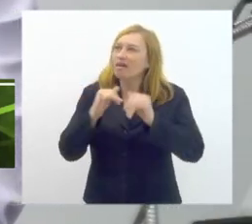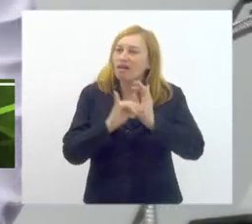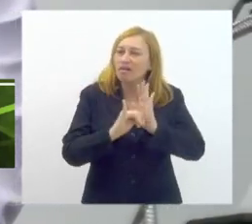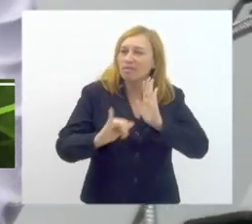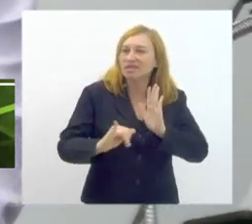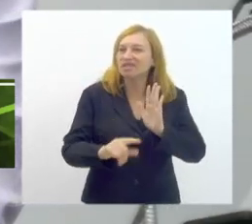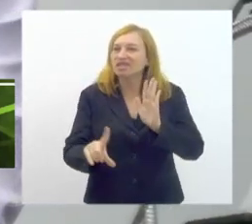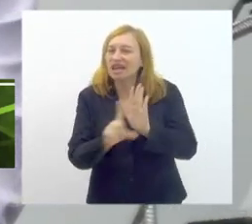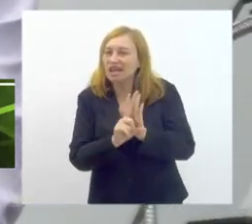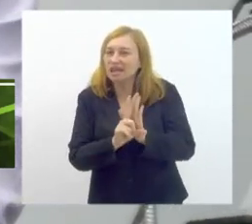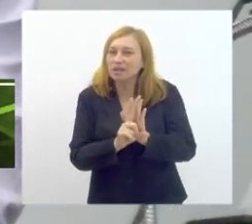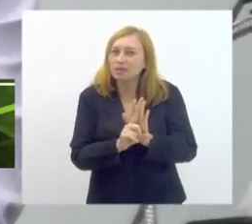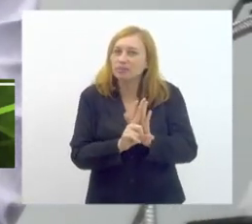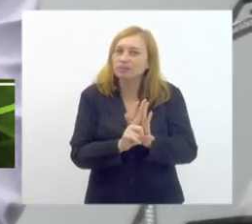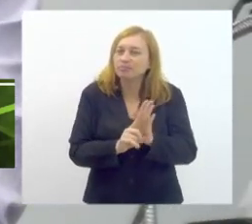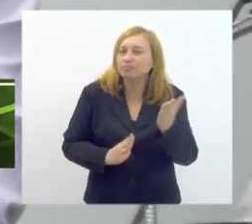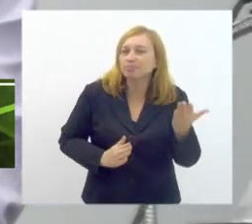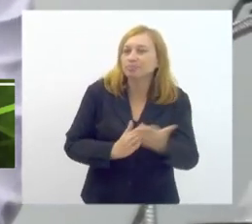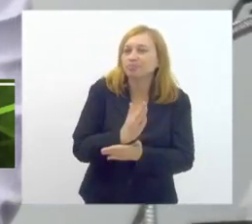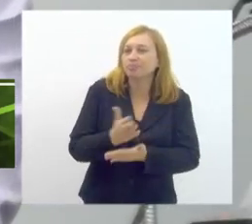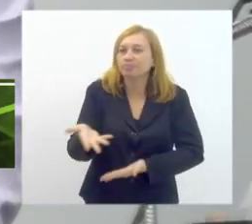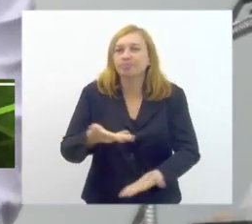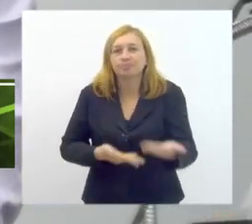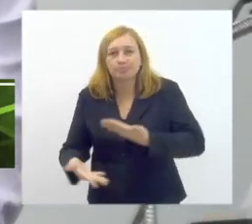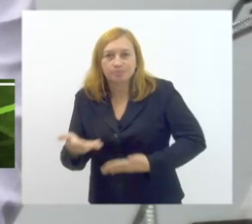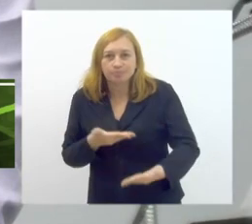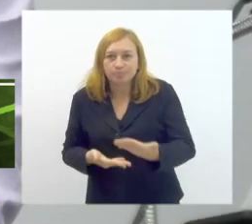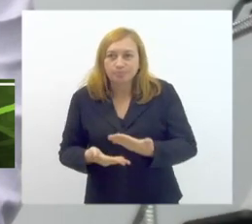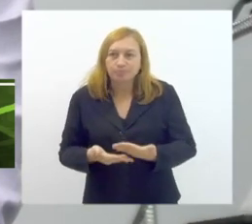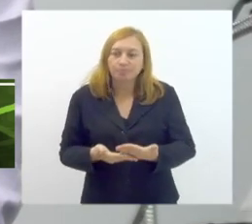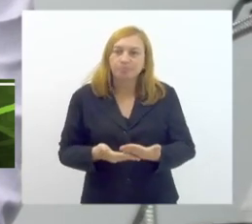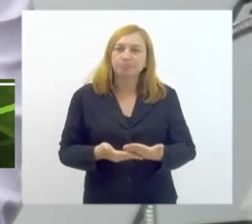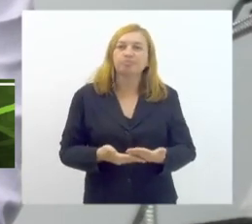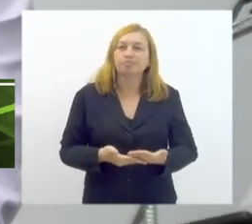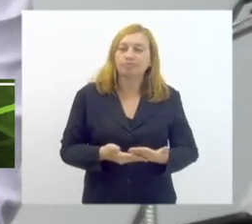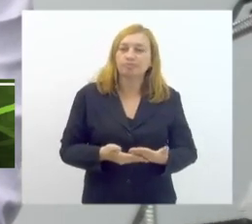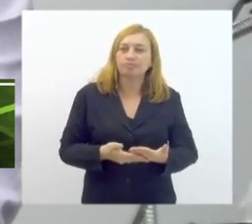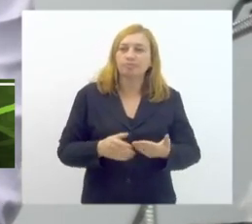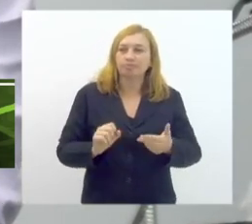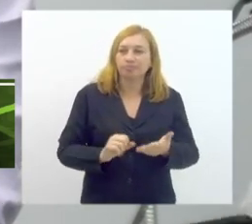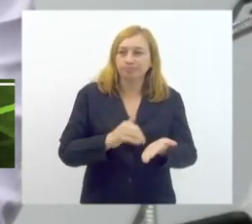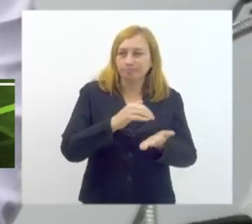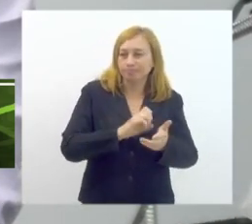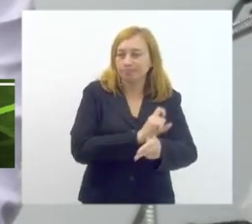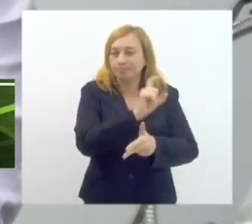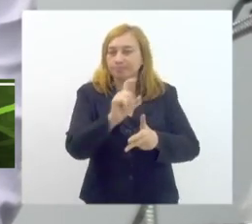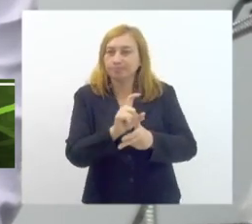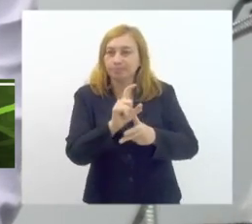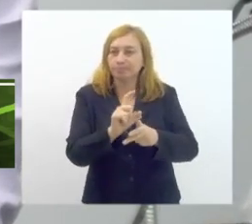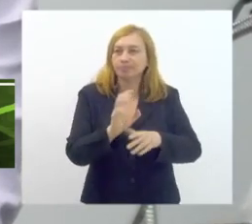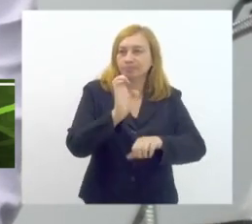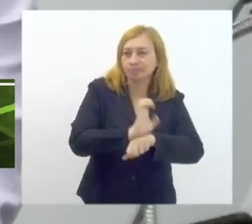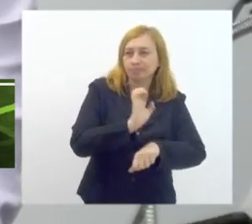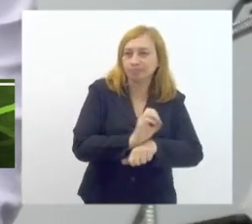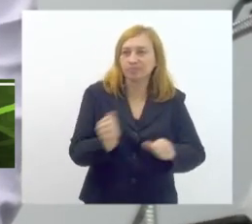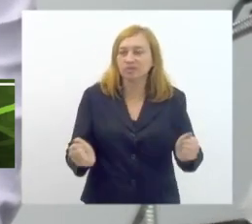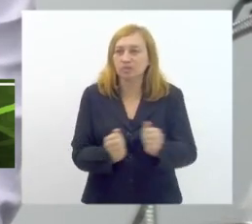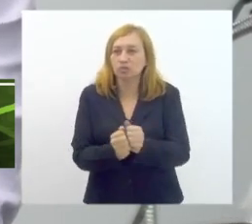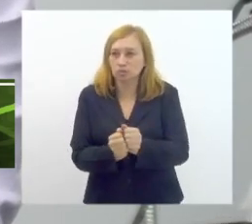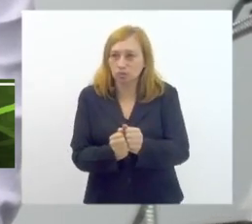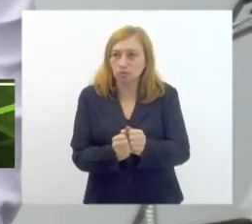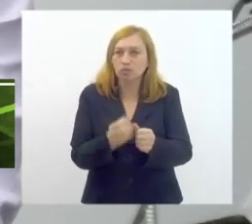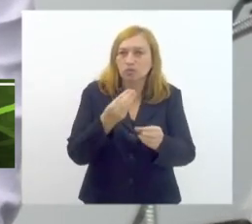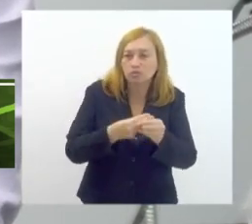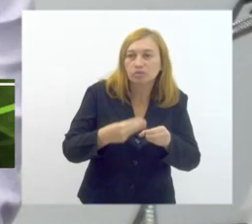da lei que aprovou a participação do Executivo do Estado junto aos consórcios intermunicipais de